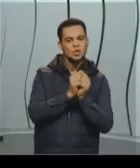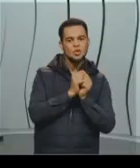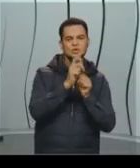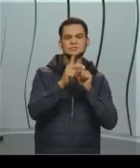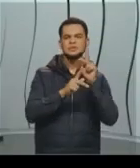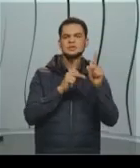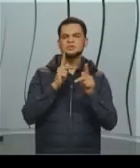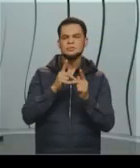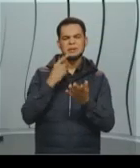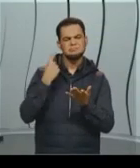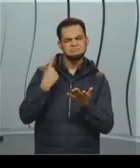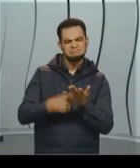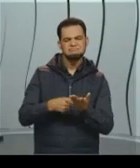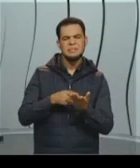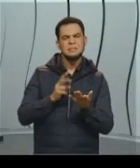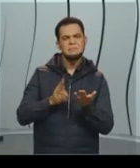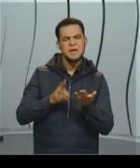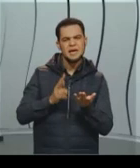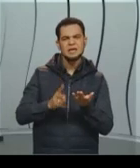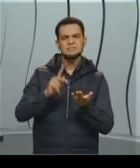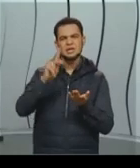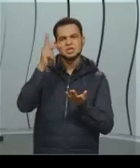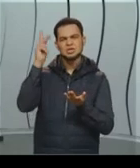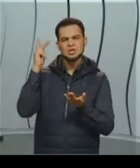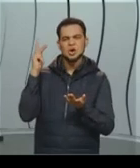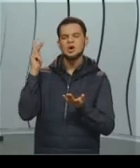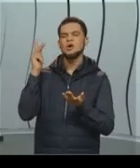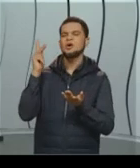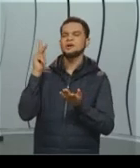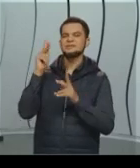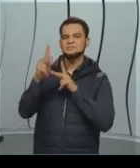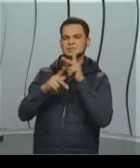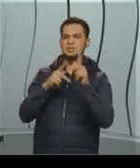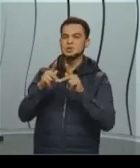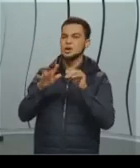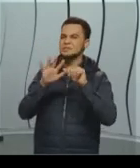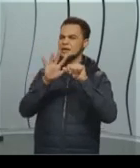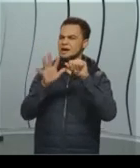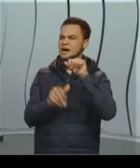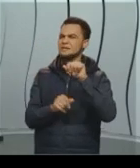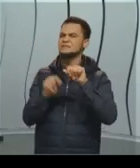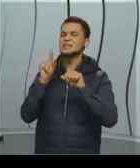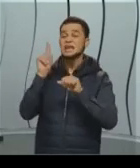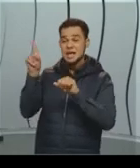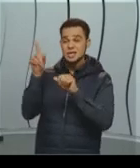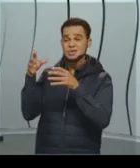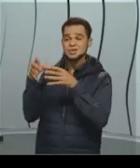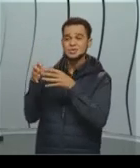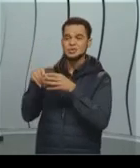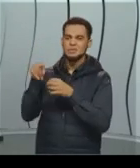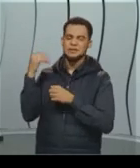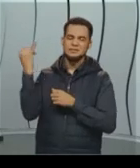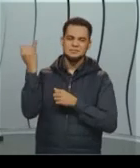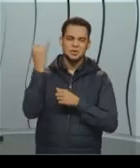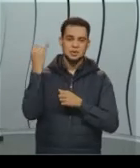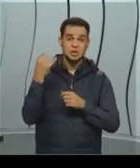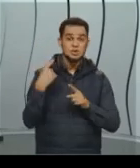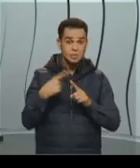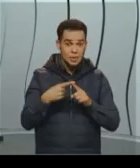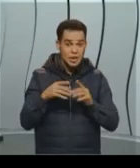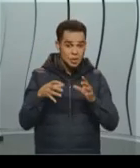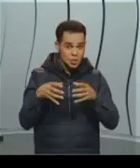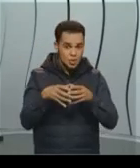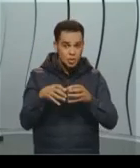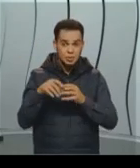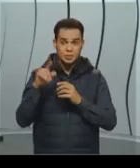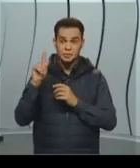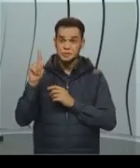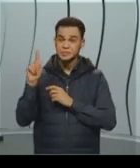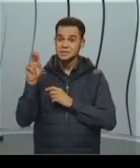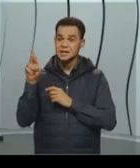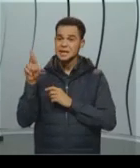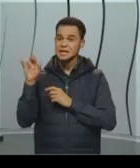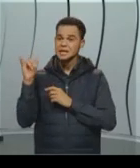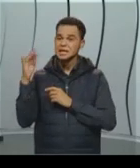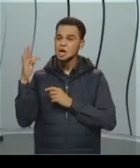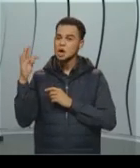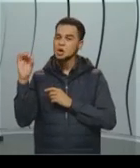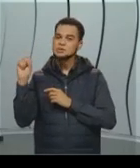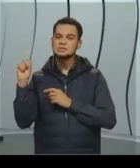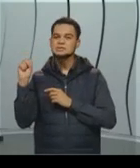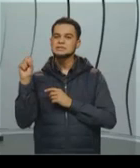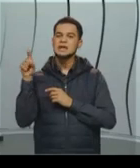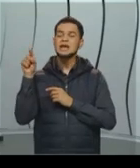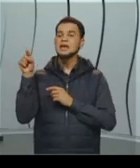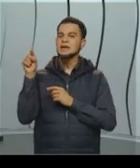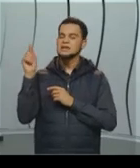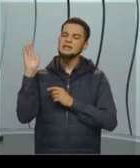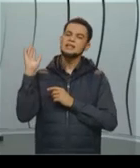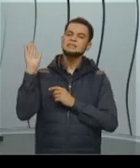história, a religiosidade, os ritos africanos. Então é muito importante porque o que os griots vão trazer para a gente deixa aí um material